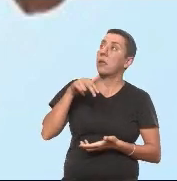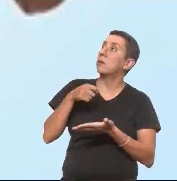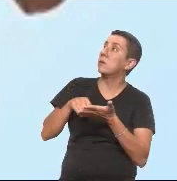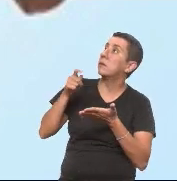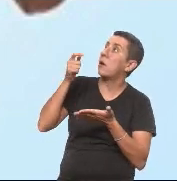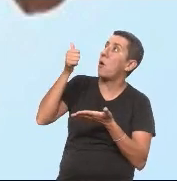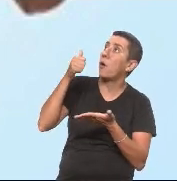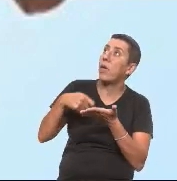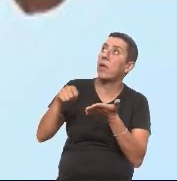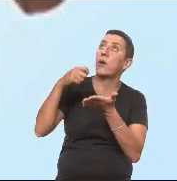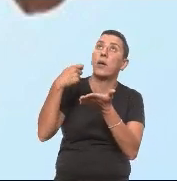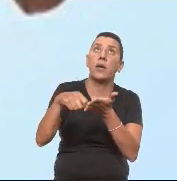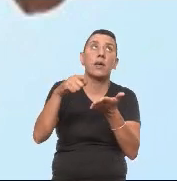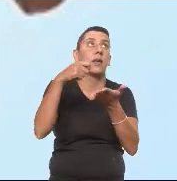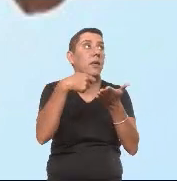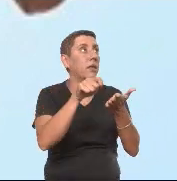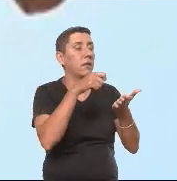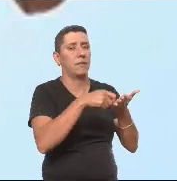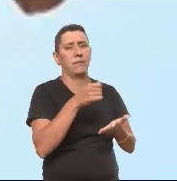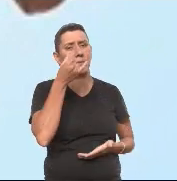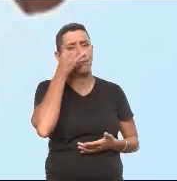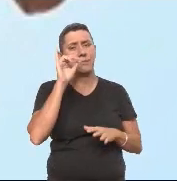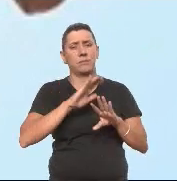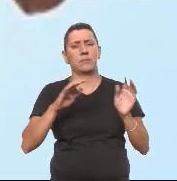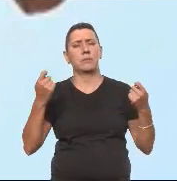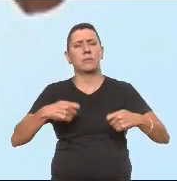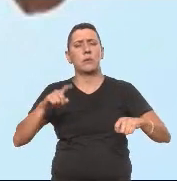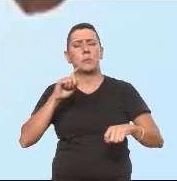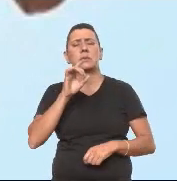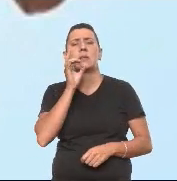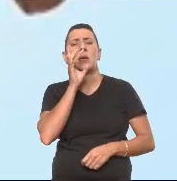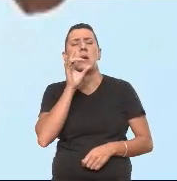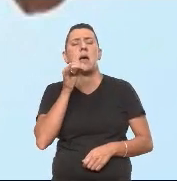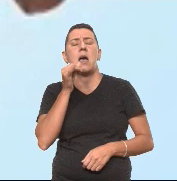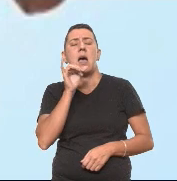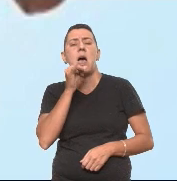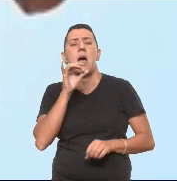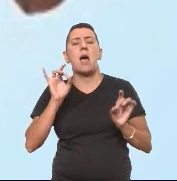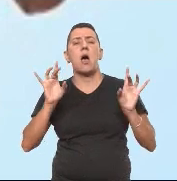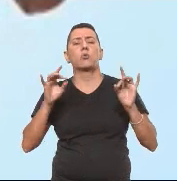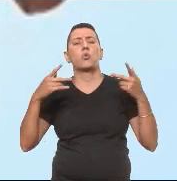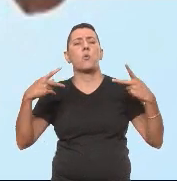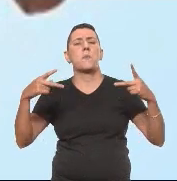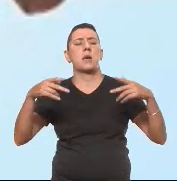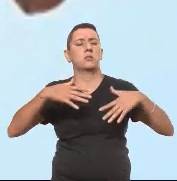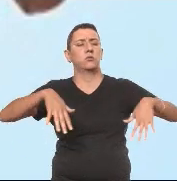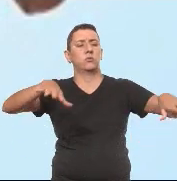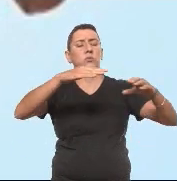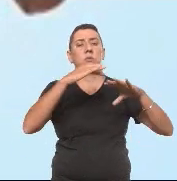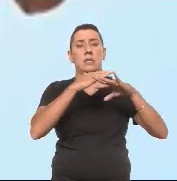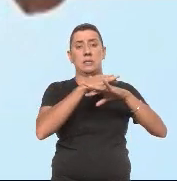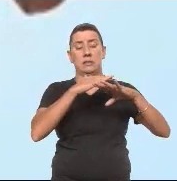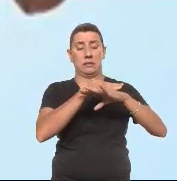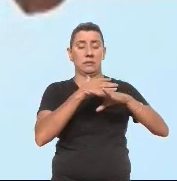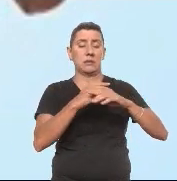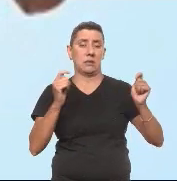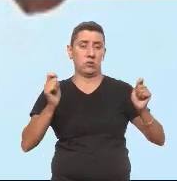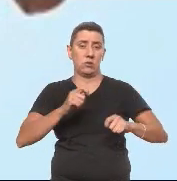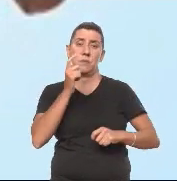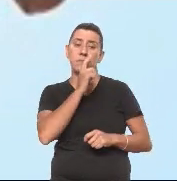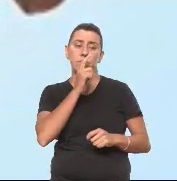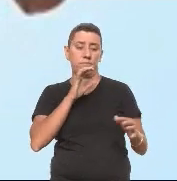totalmente automatizado totalmente integrado com o sistema do município isso é um exemplo prático de como isso foi